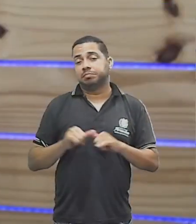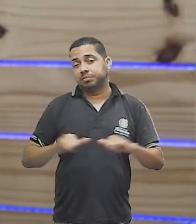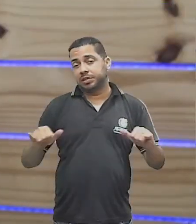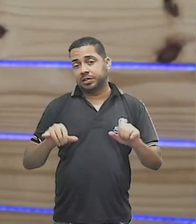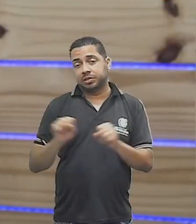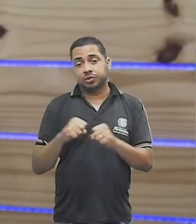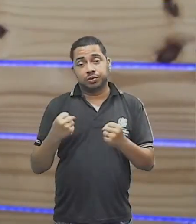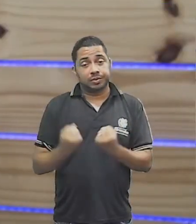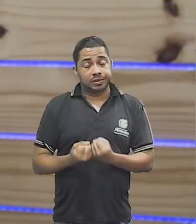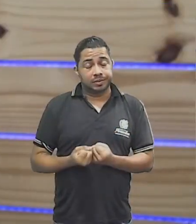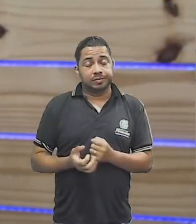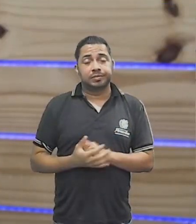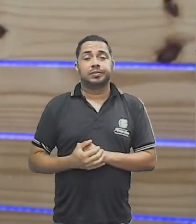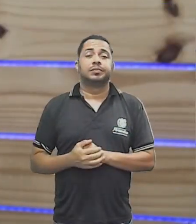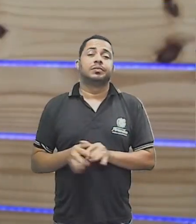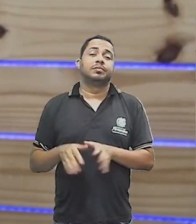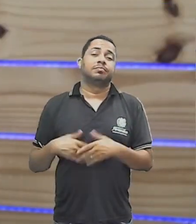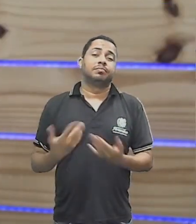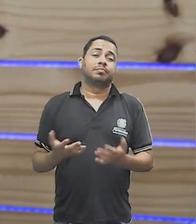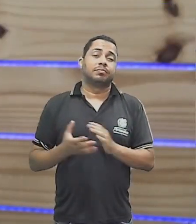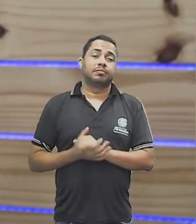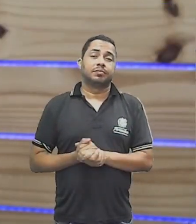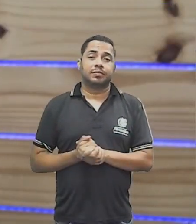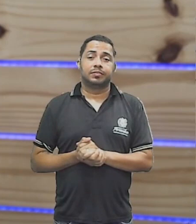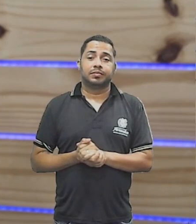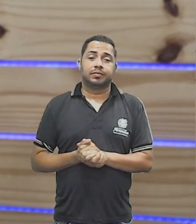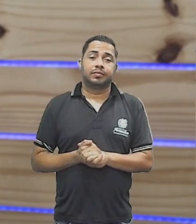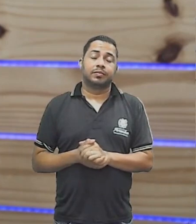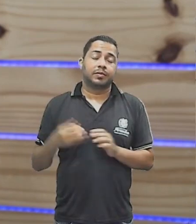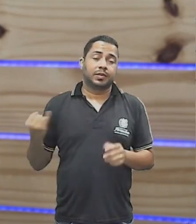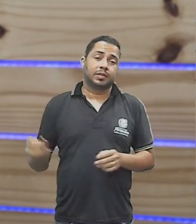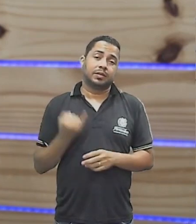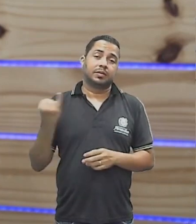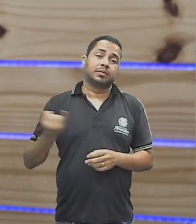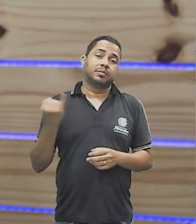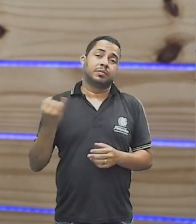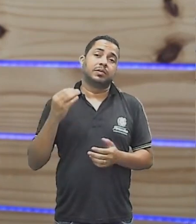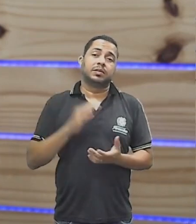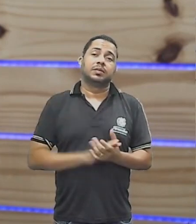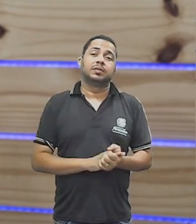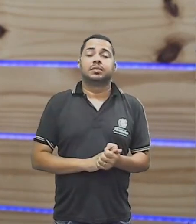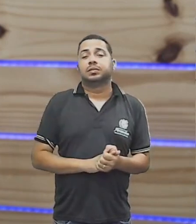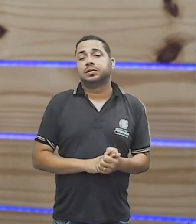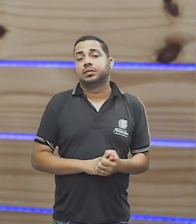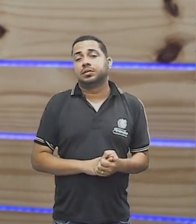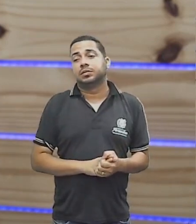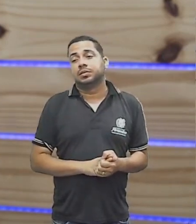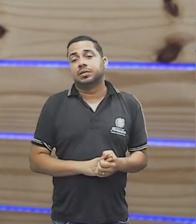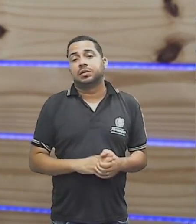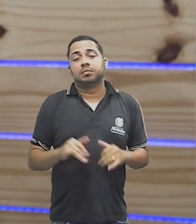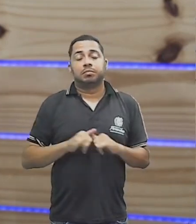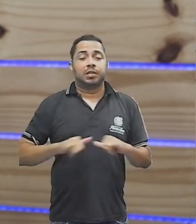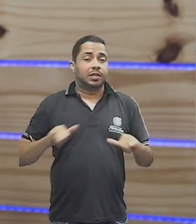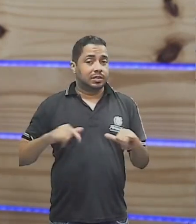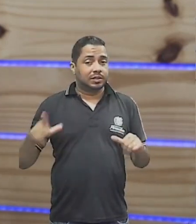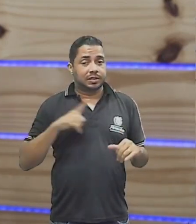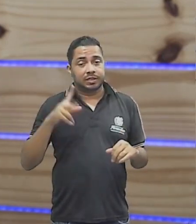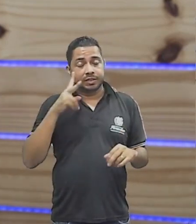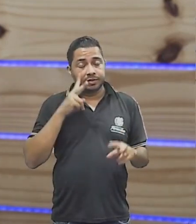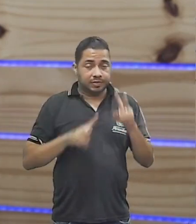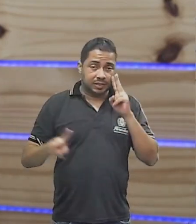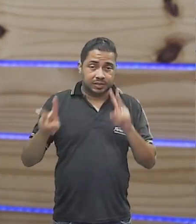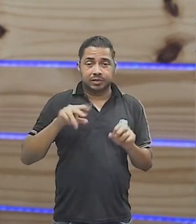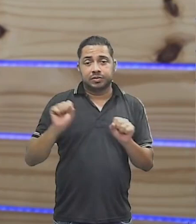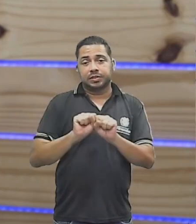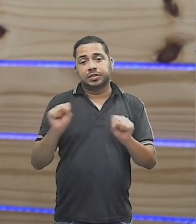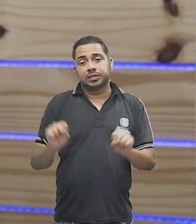um todo, né? Então, é de suma importância que o marketing tenha essa visão sistêmica